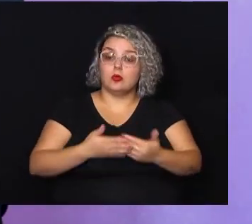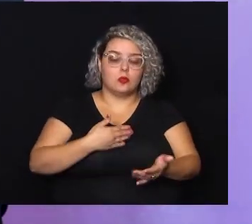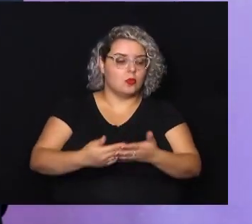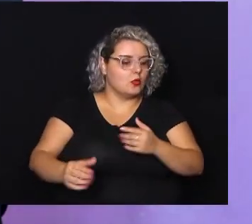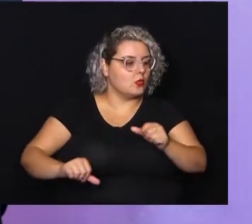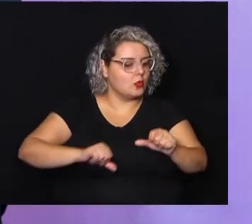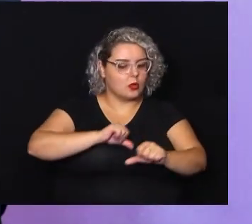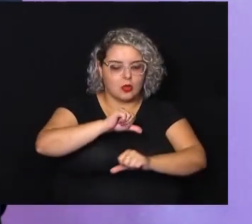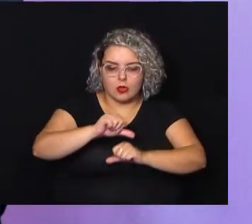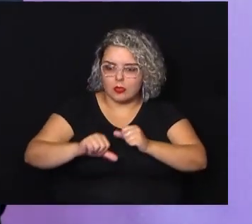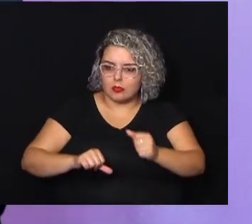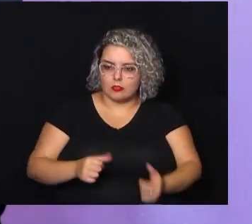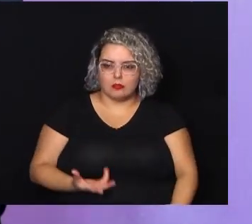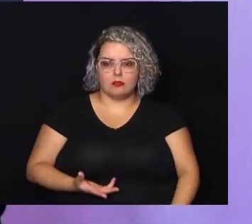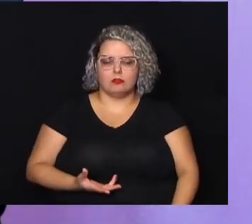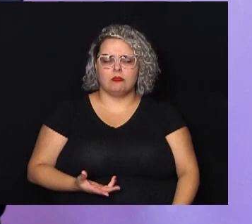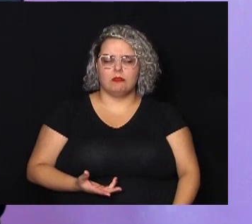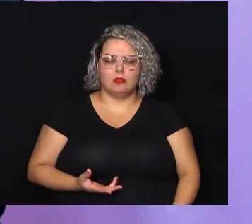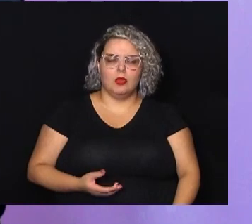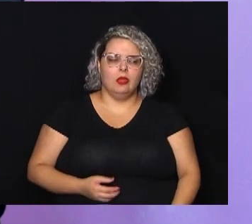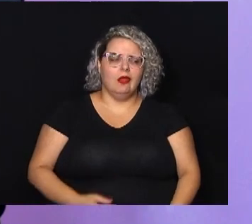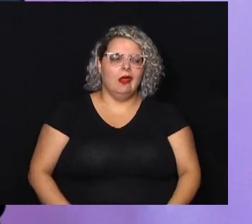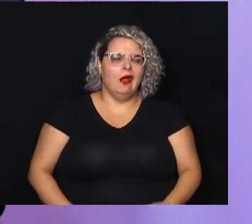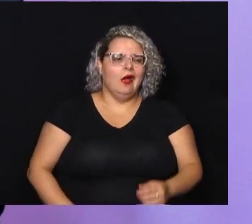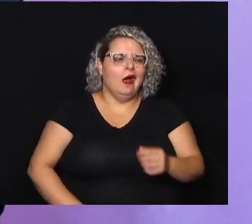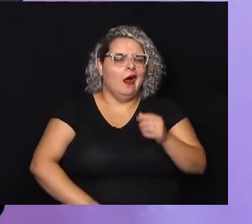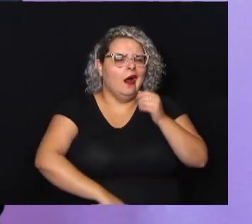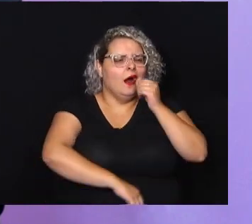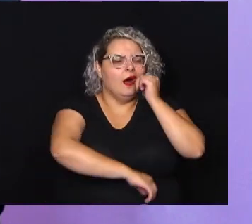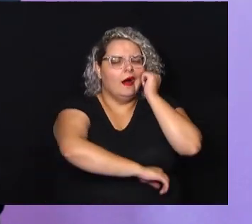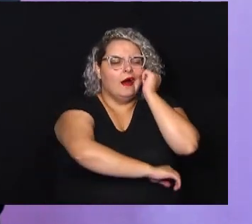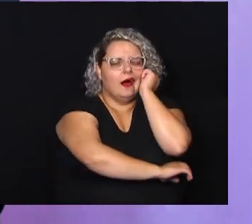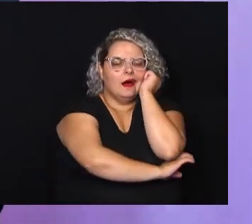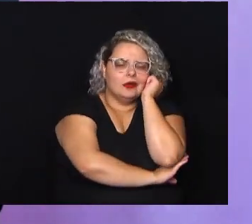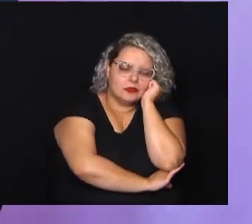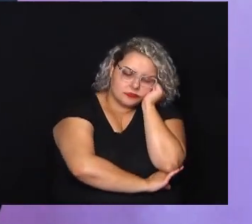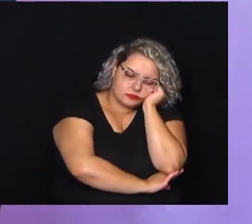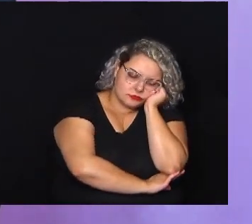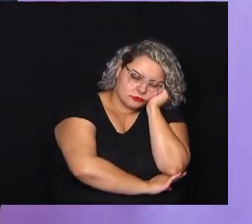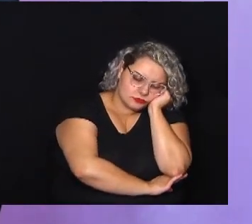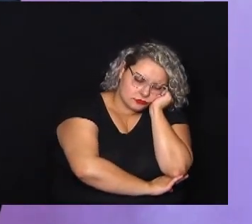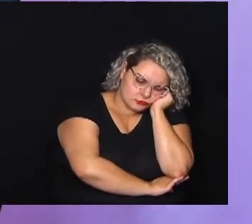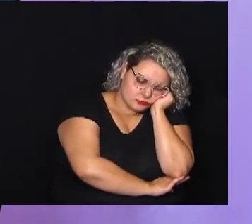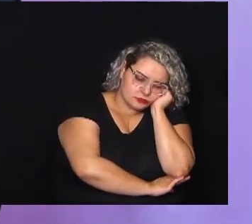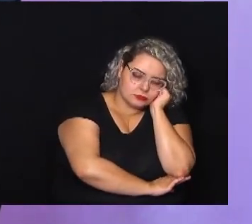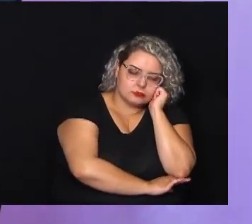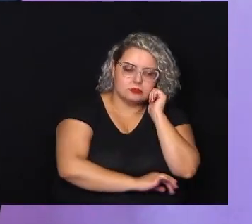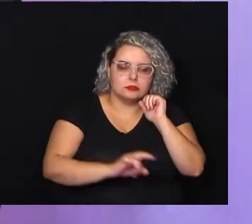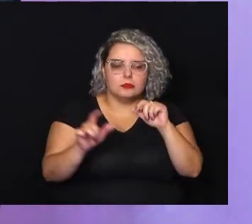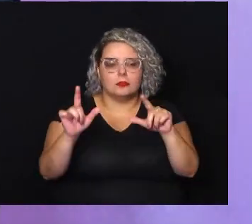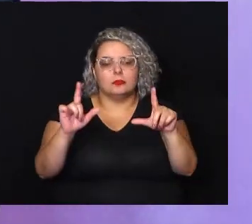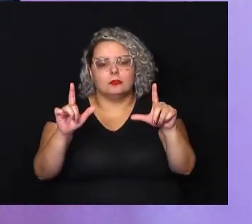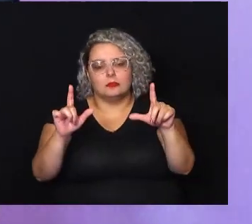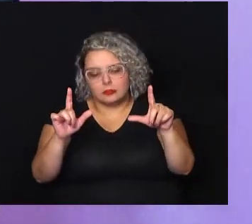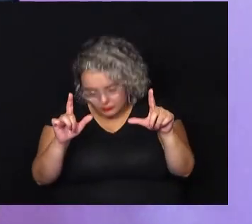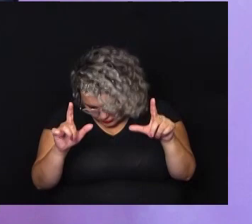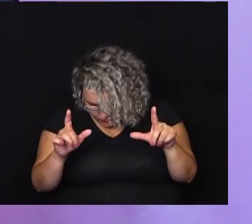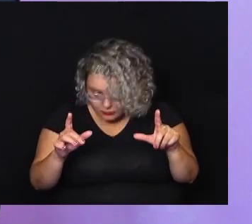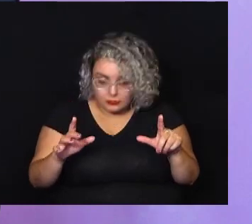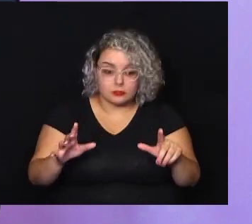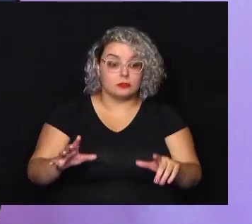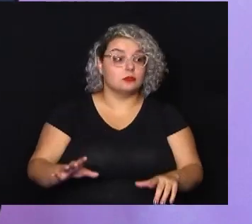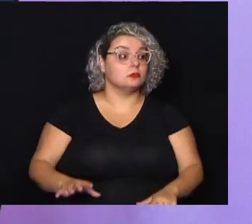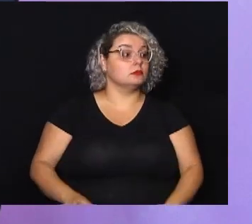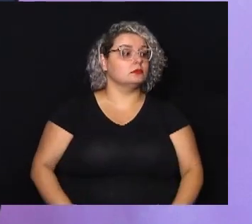o recado, né, doutor? Qualquer alteração, viu que está com esse excesso de sono ou até essa dificuldade para